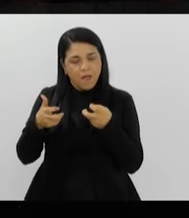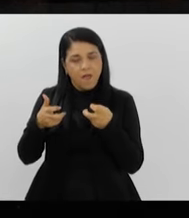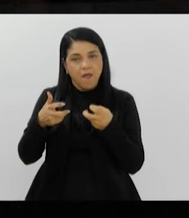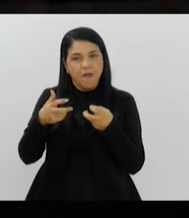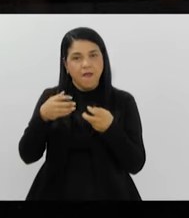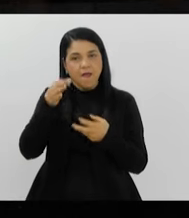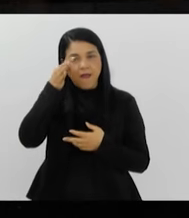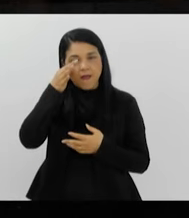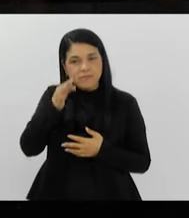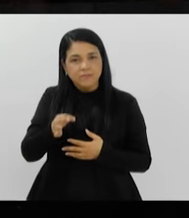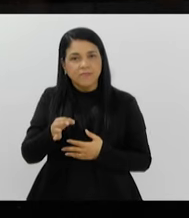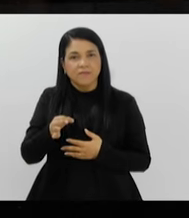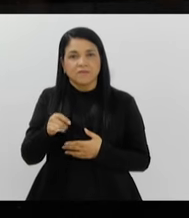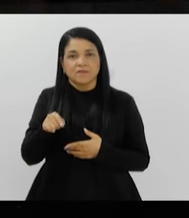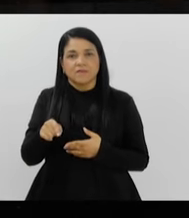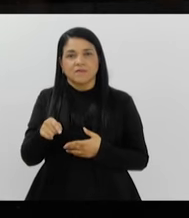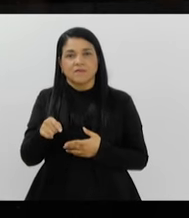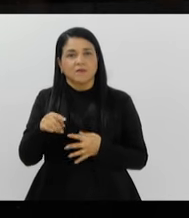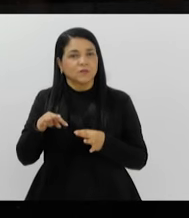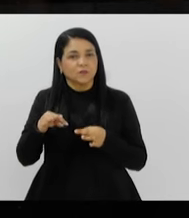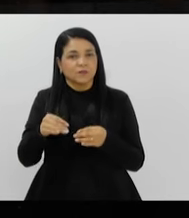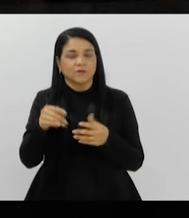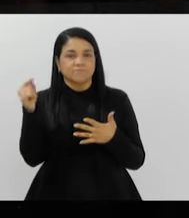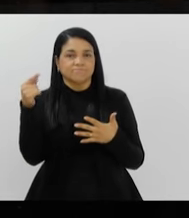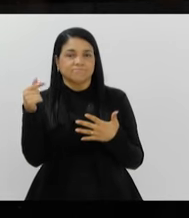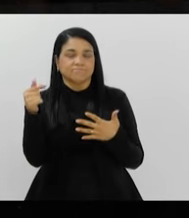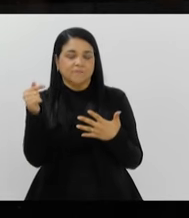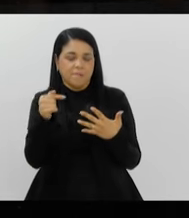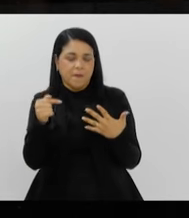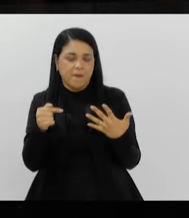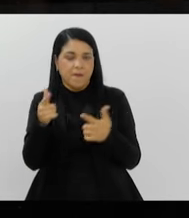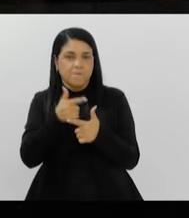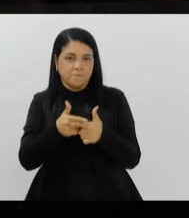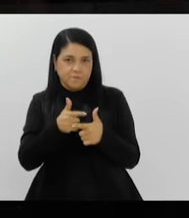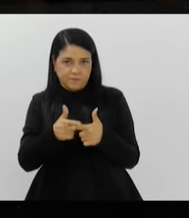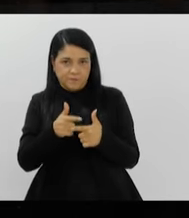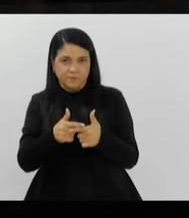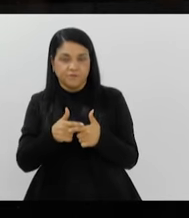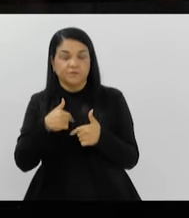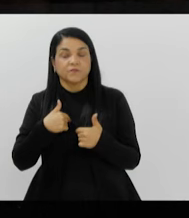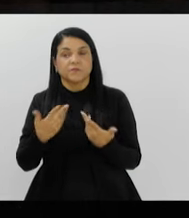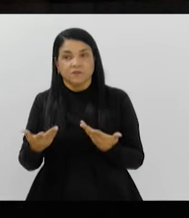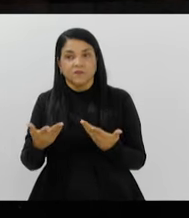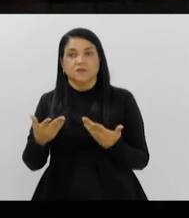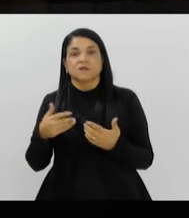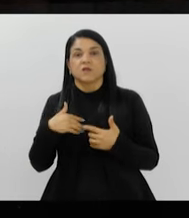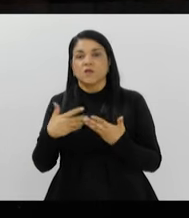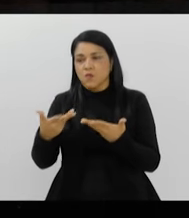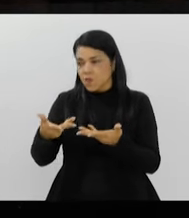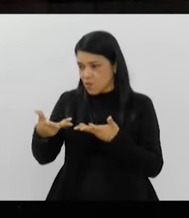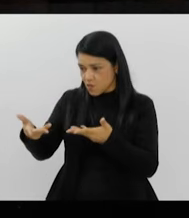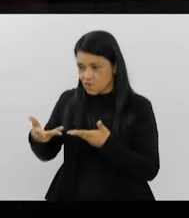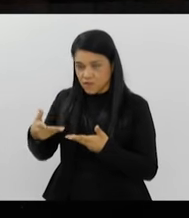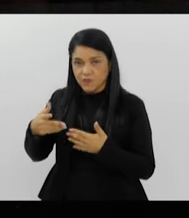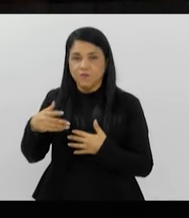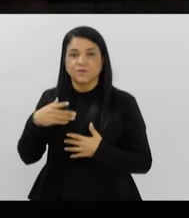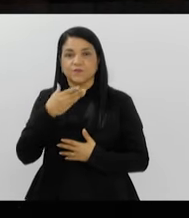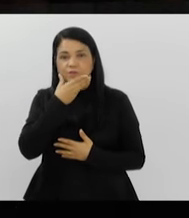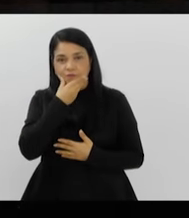esteja atento a todas essas questões. E eu convido as senhoras e os senhores a